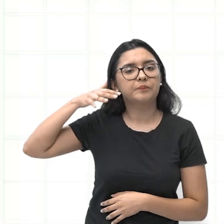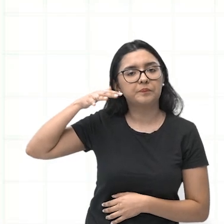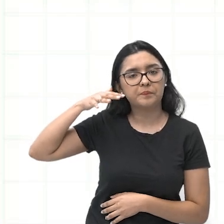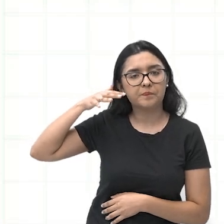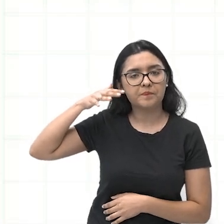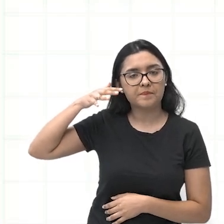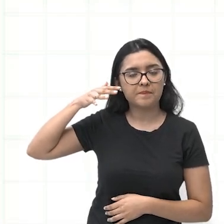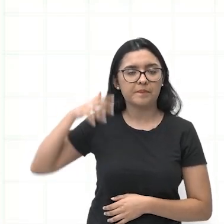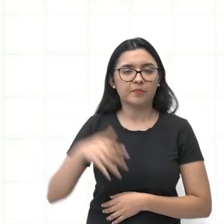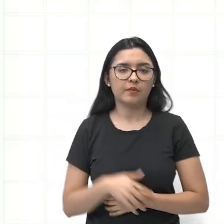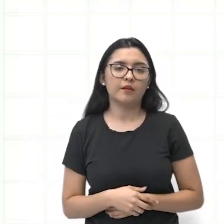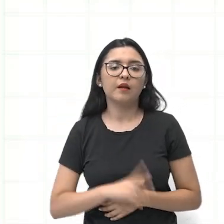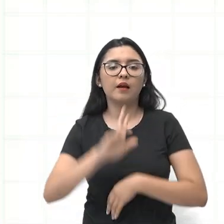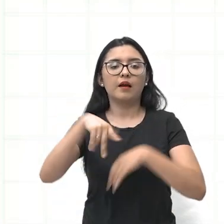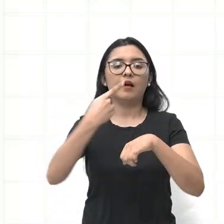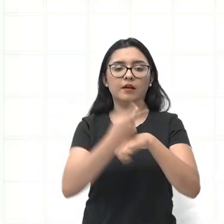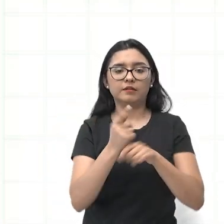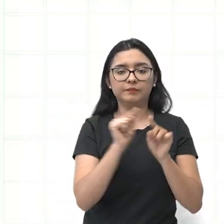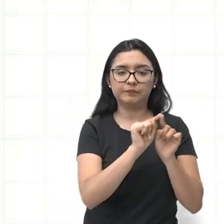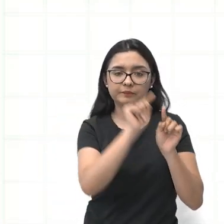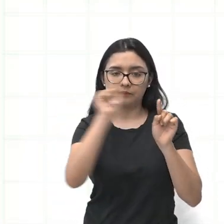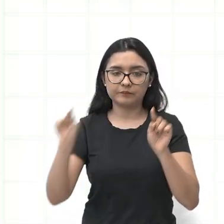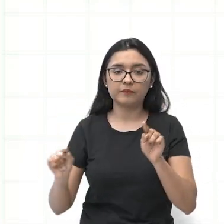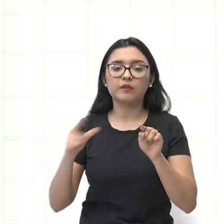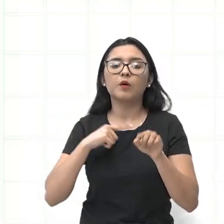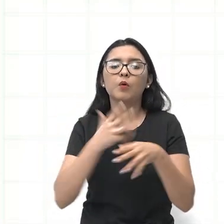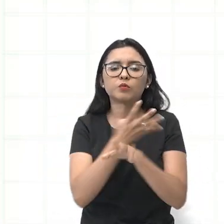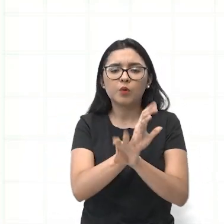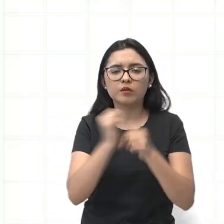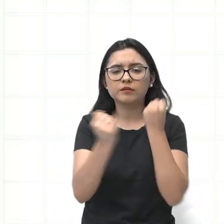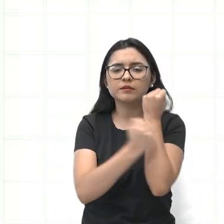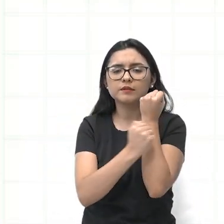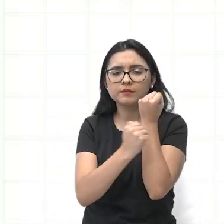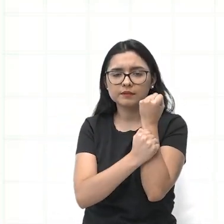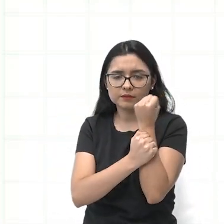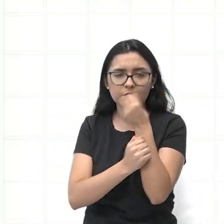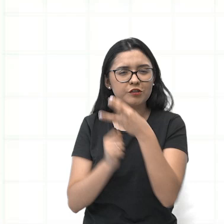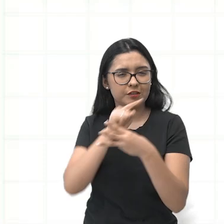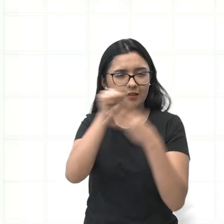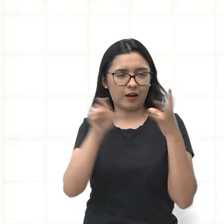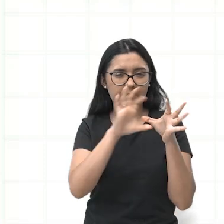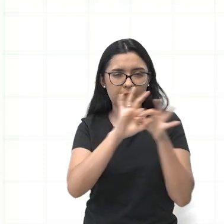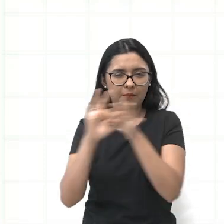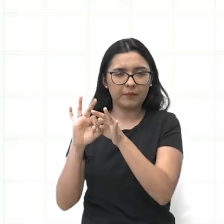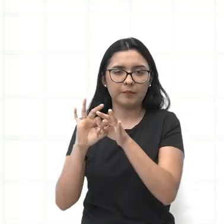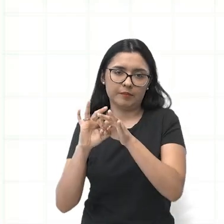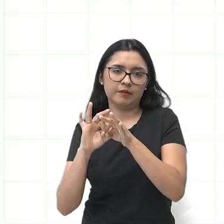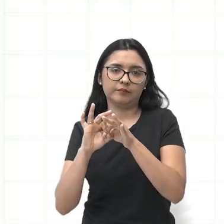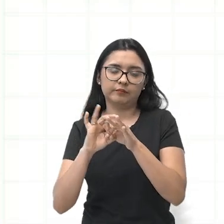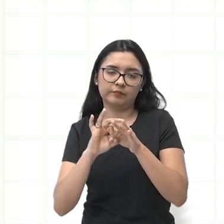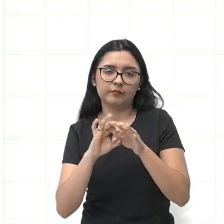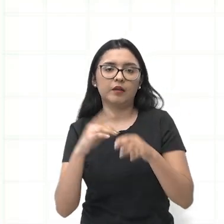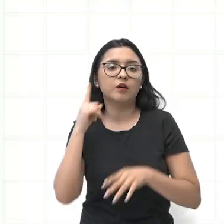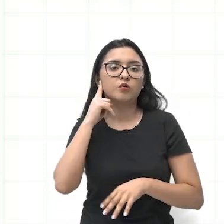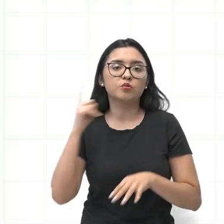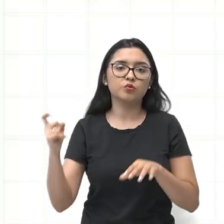sua membrana, vibra os seus ossinhos. Quais são os ossos? Martelo,